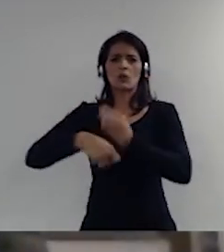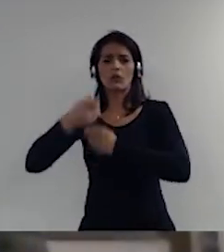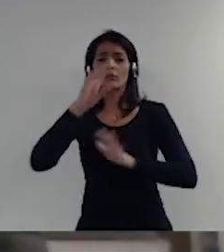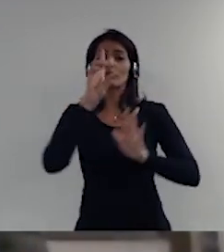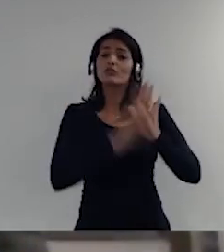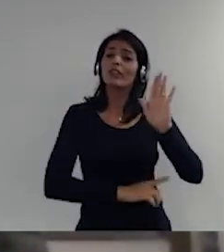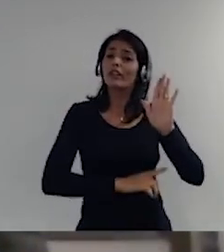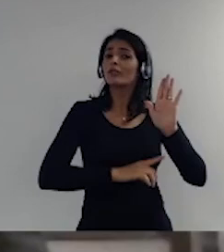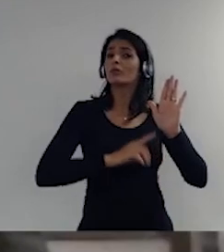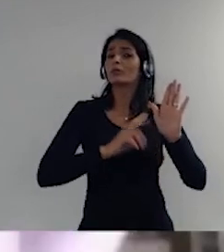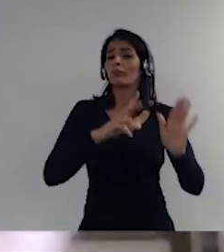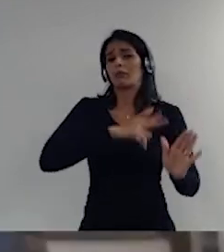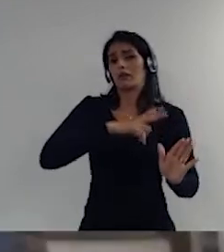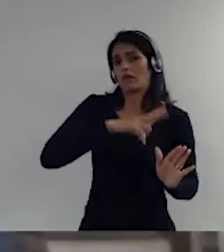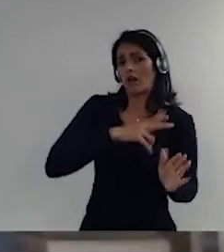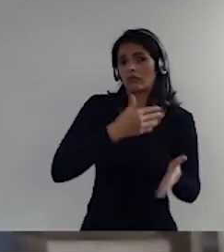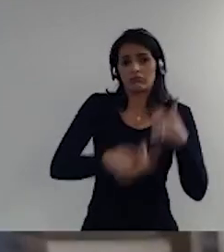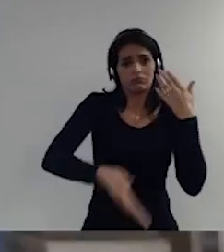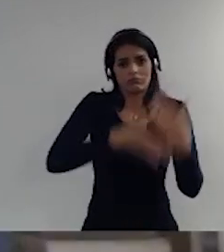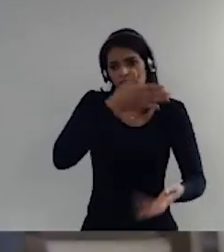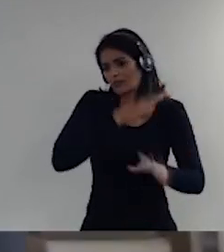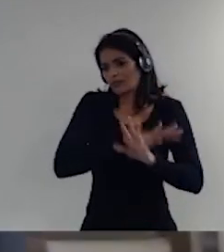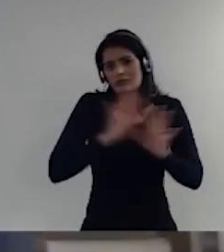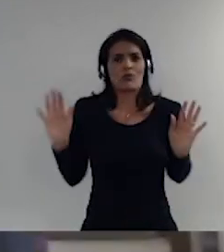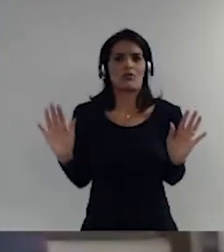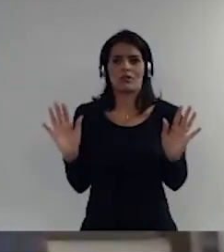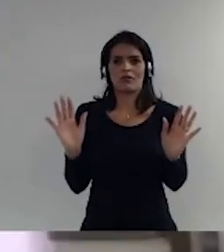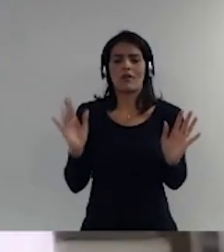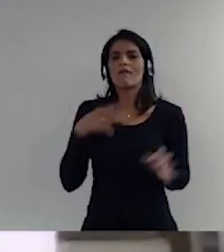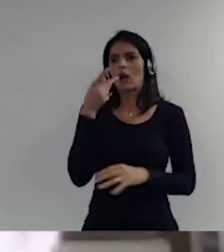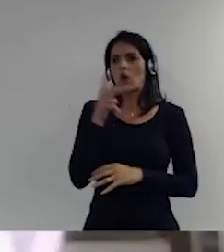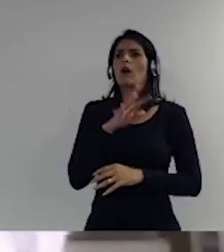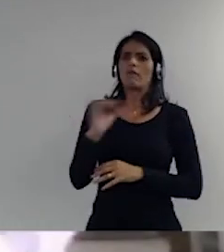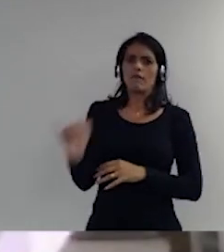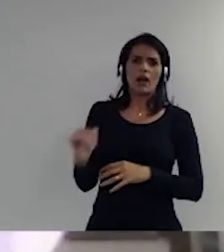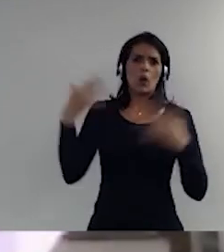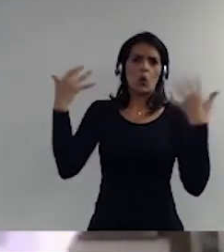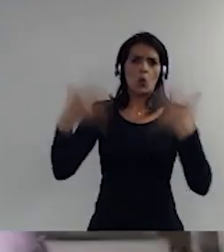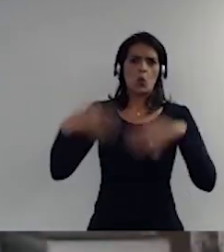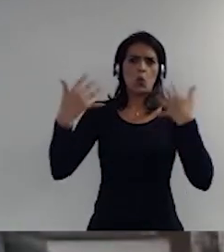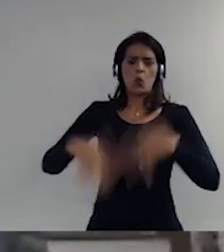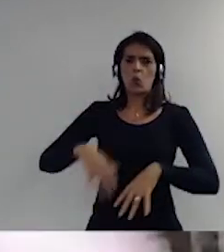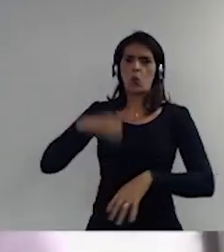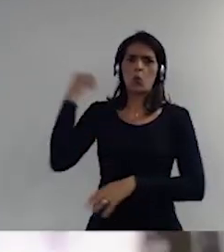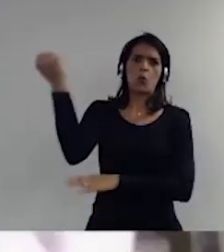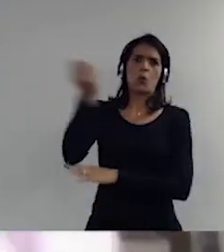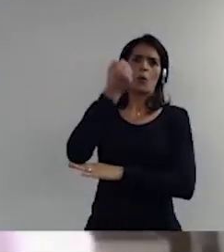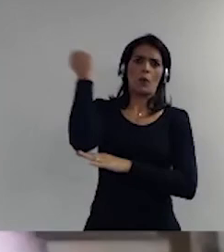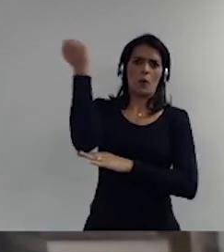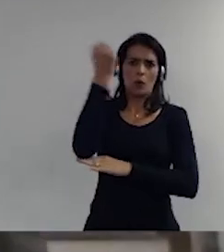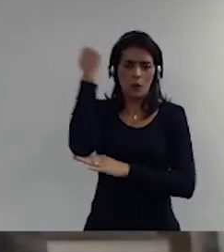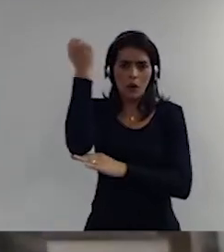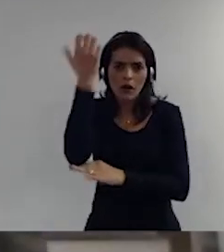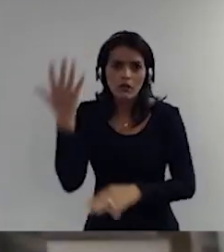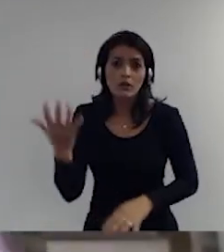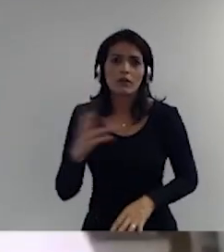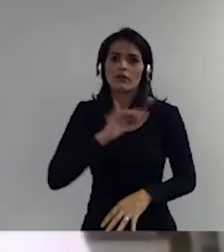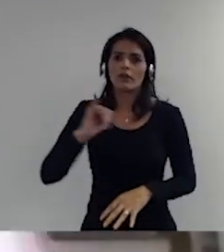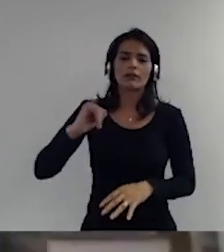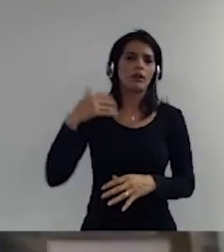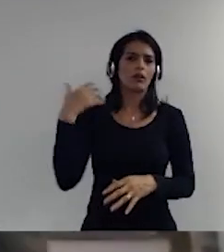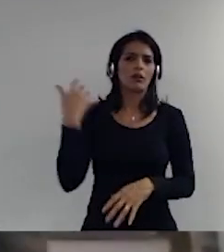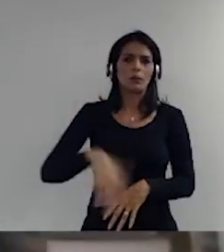direito privado, ou seja lá do que fosse. Chegou-se a falar que seria um evento de força maior, que teria uma